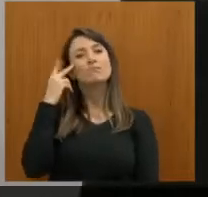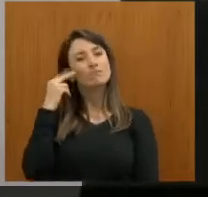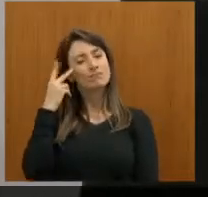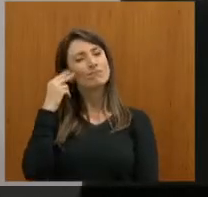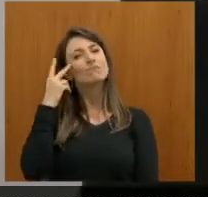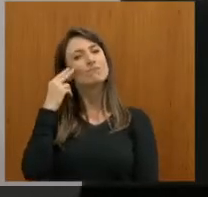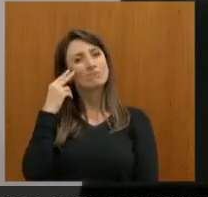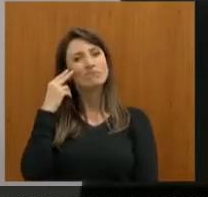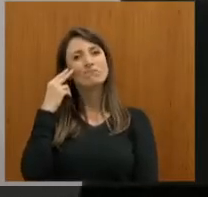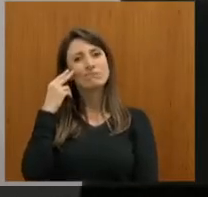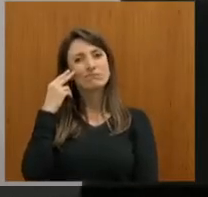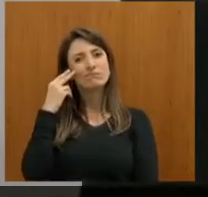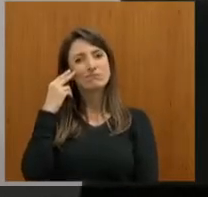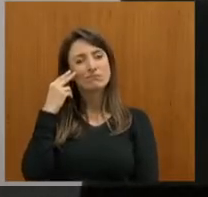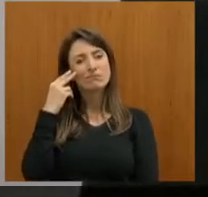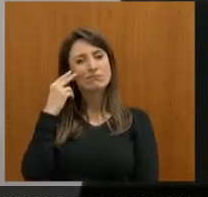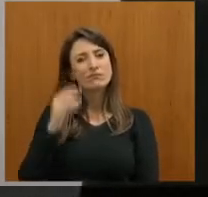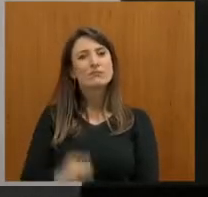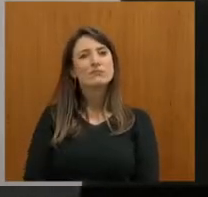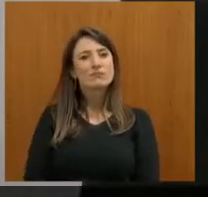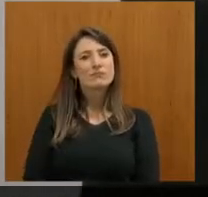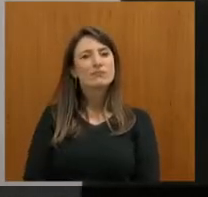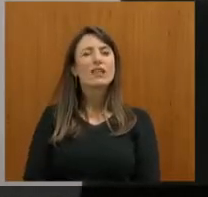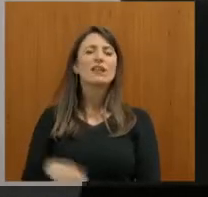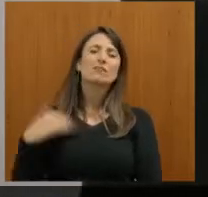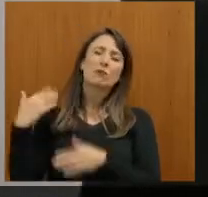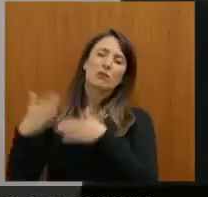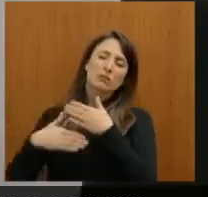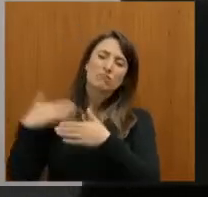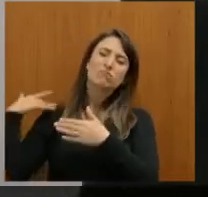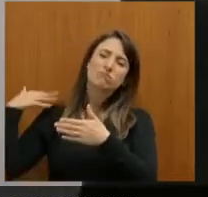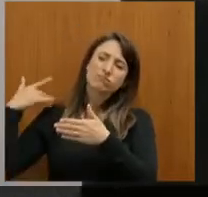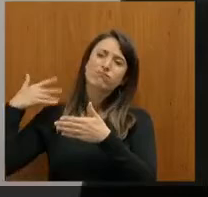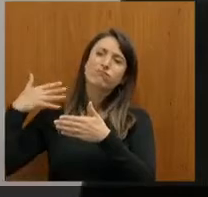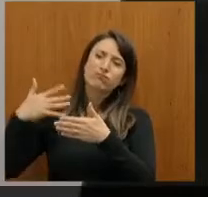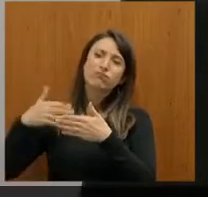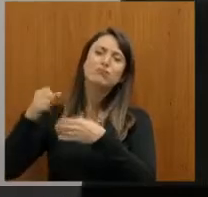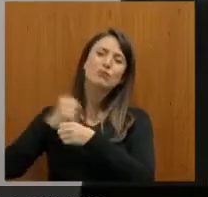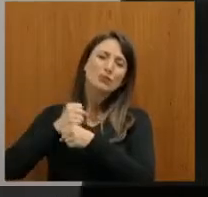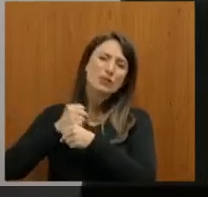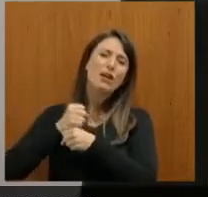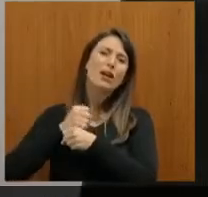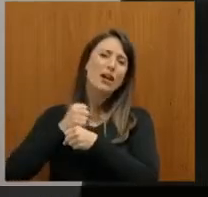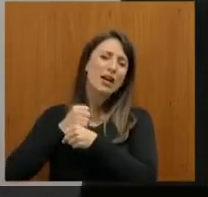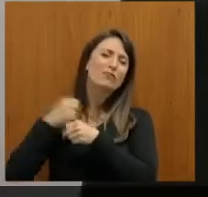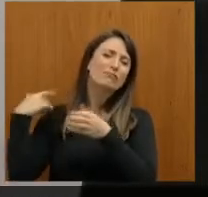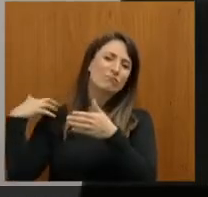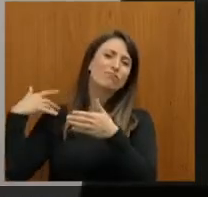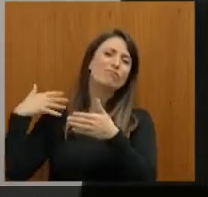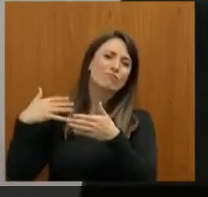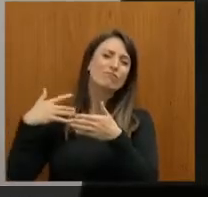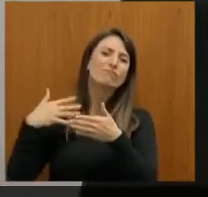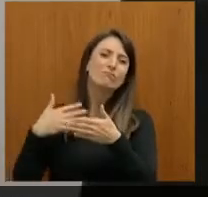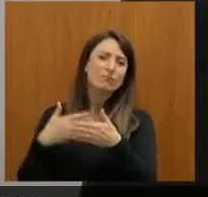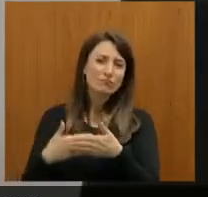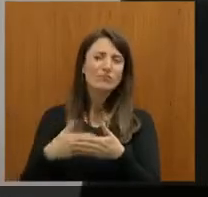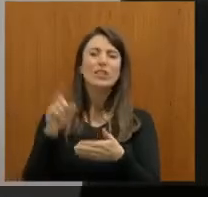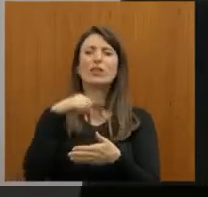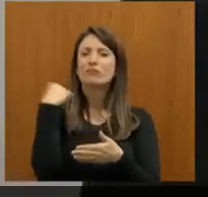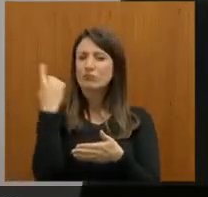com o passar do tempo dos anos né Por mais que a gente tem Tem